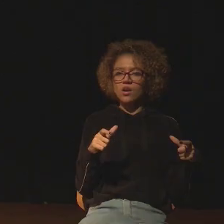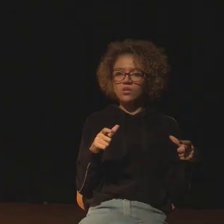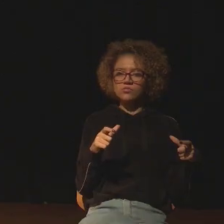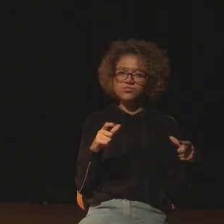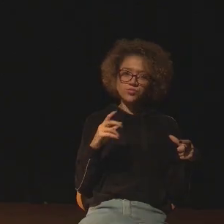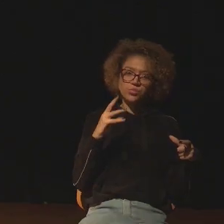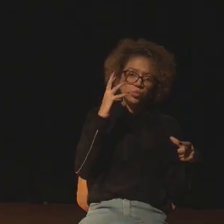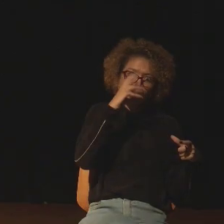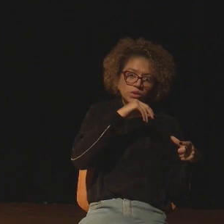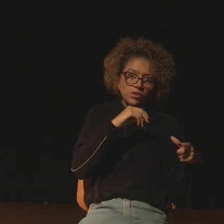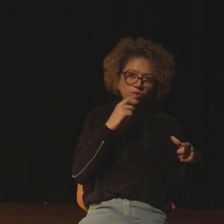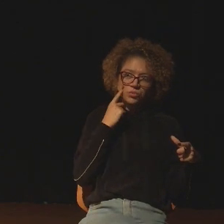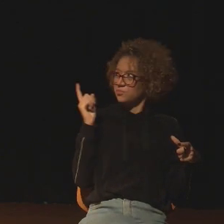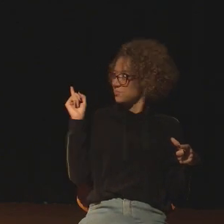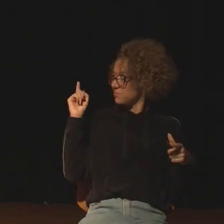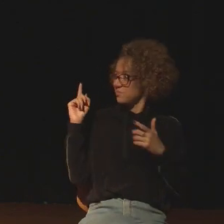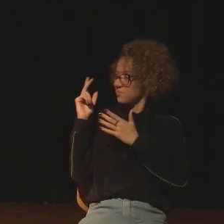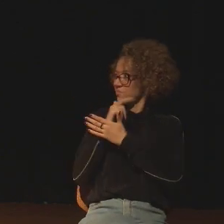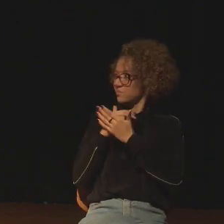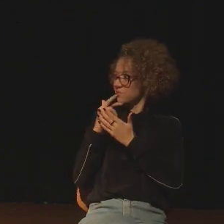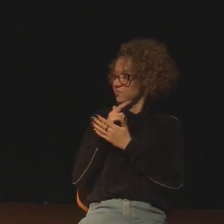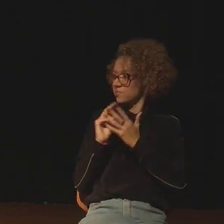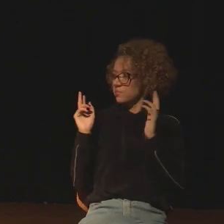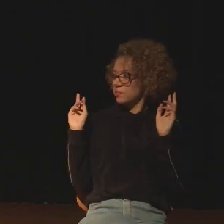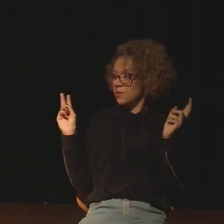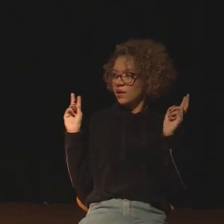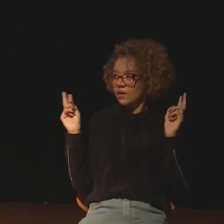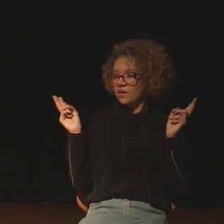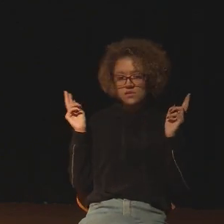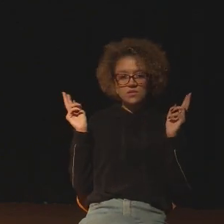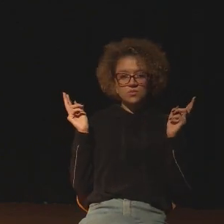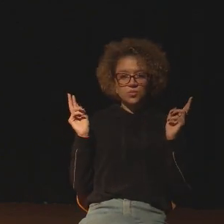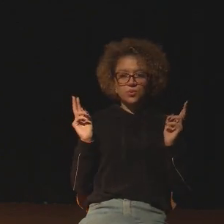bonito, como está aparecendo, que vai ficar aí.